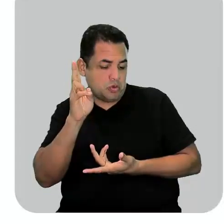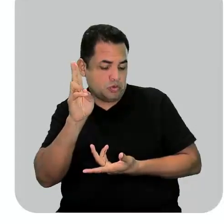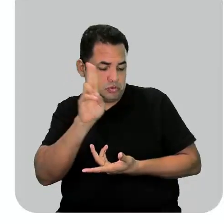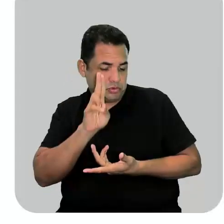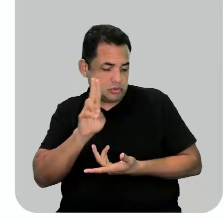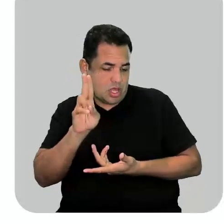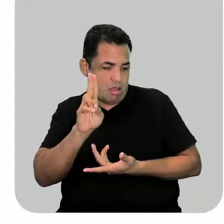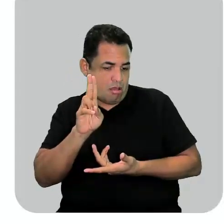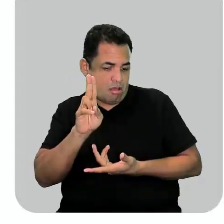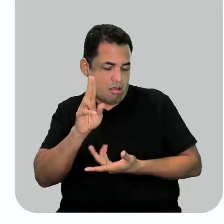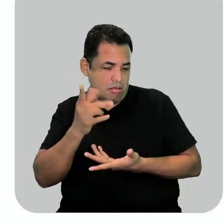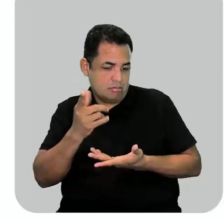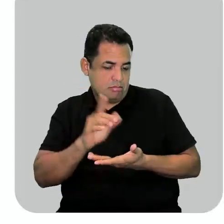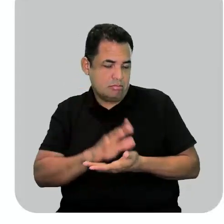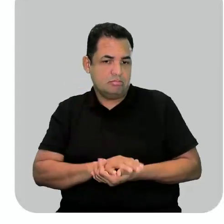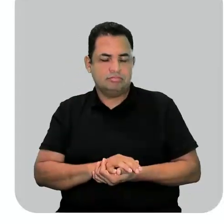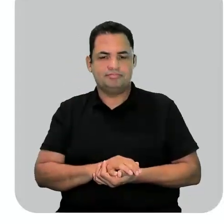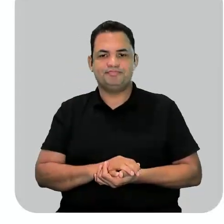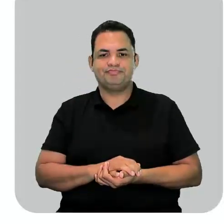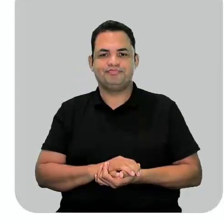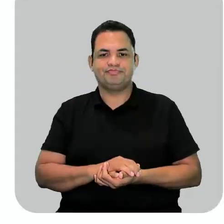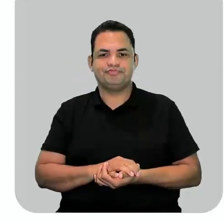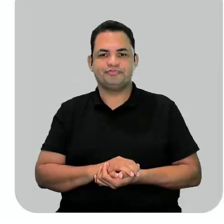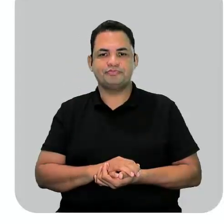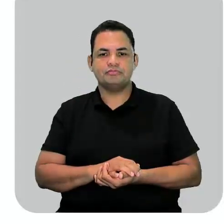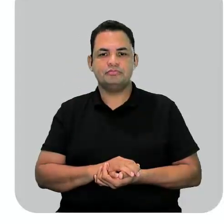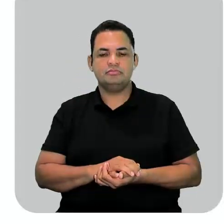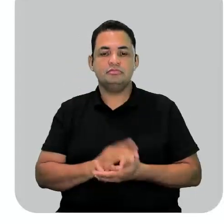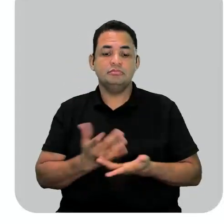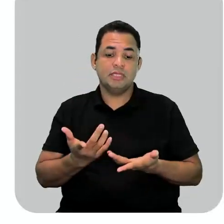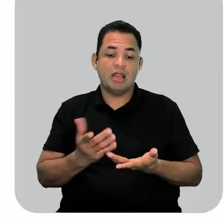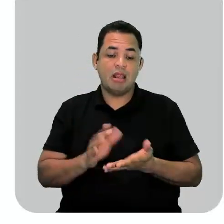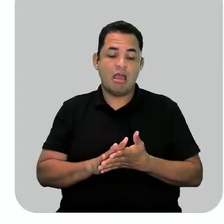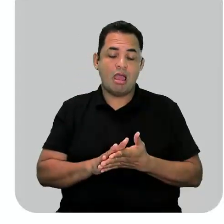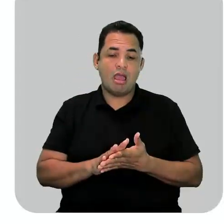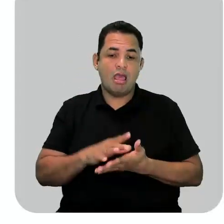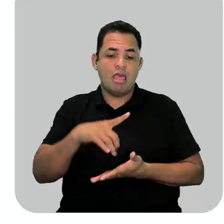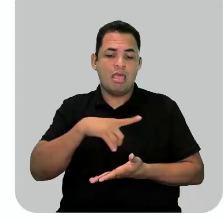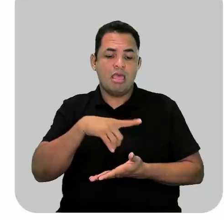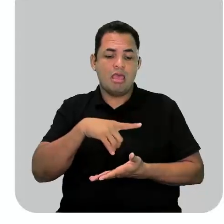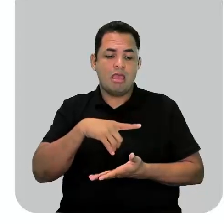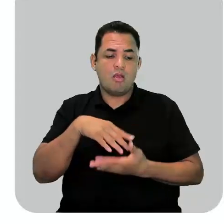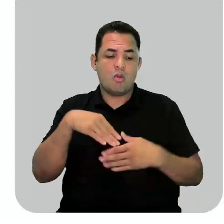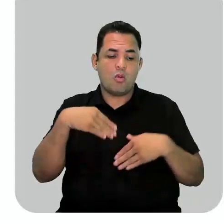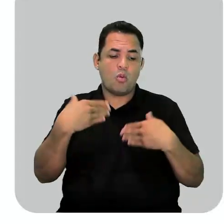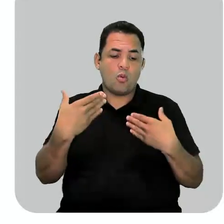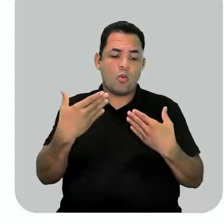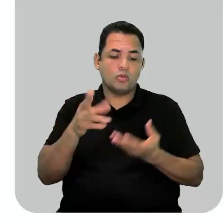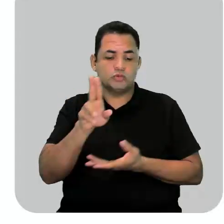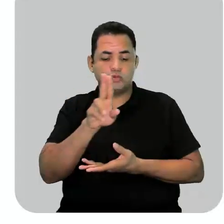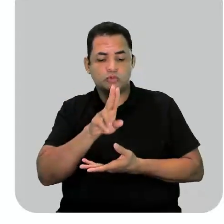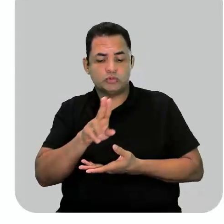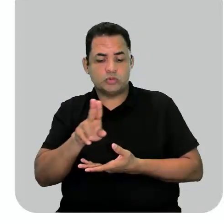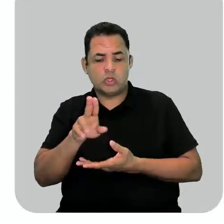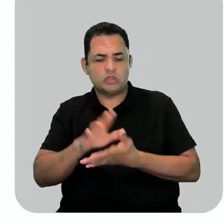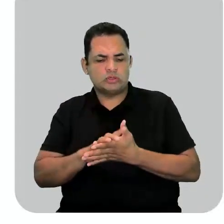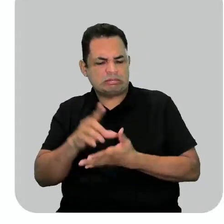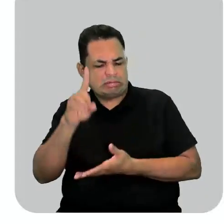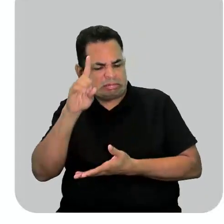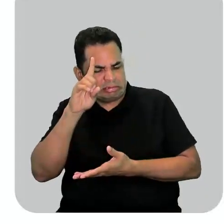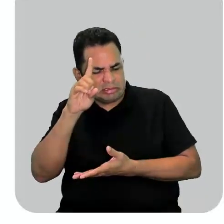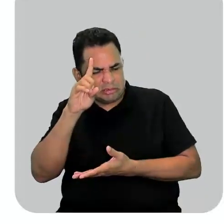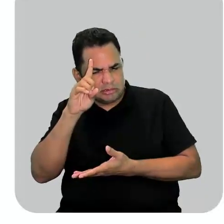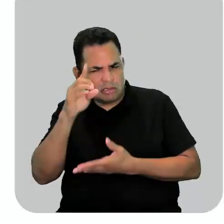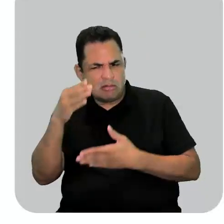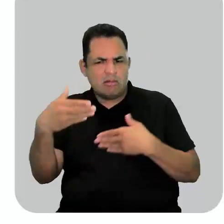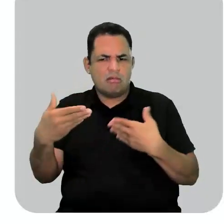nenhum bem para o nosso organismo. Ainda mais em situações onde o seu uso é demasiado, onde